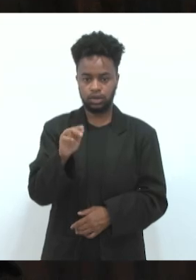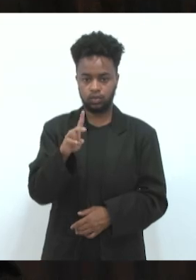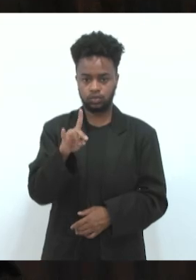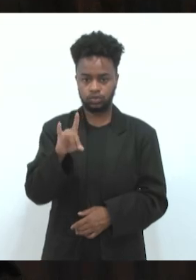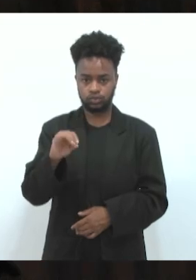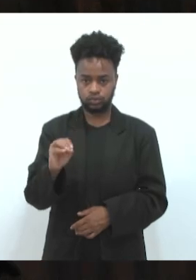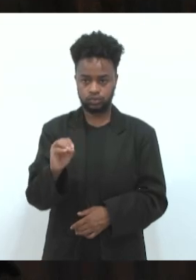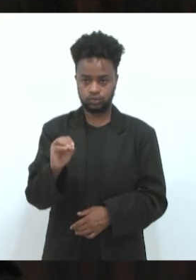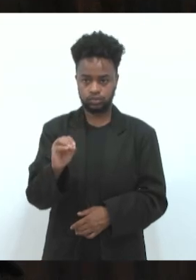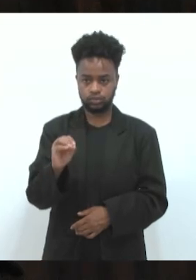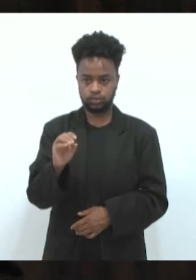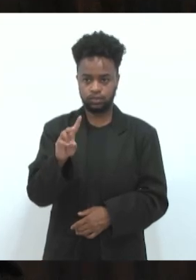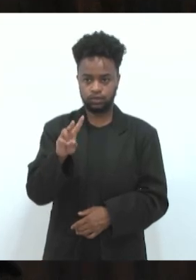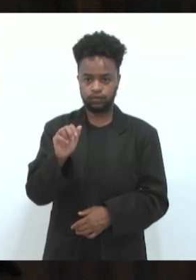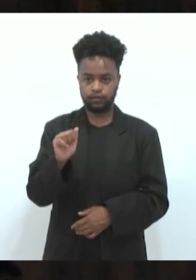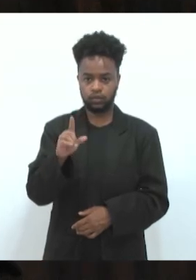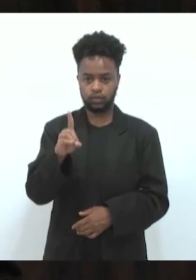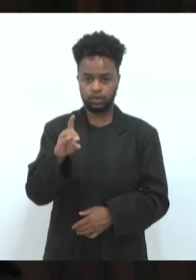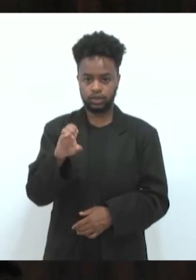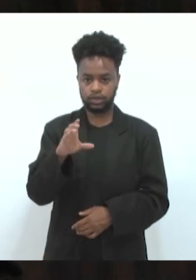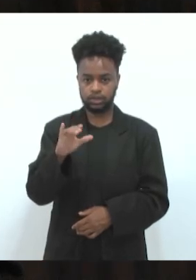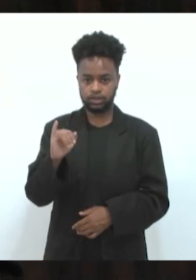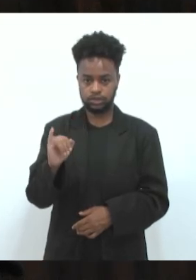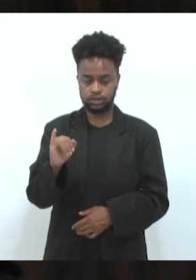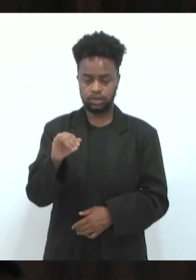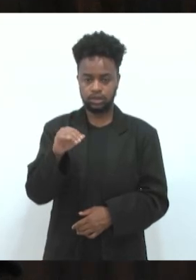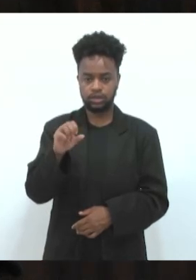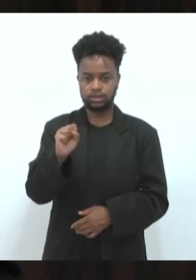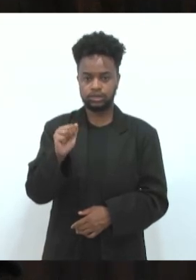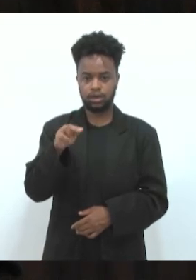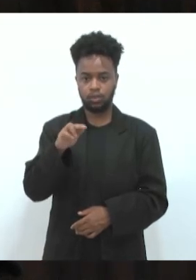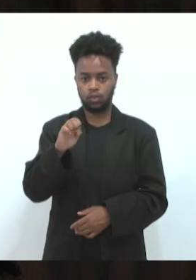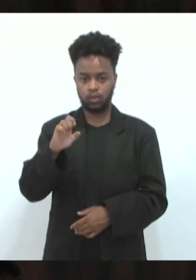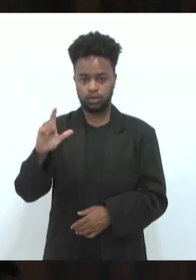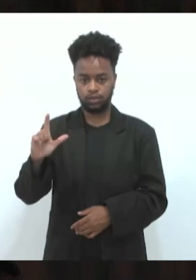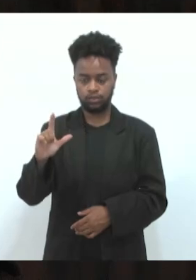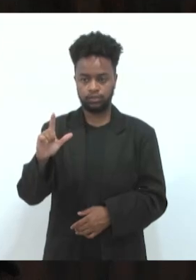Caiado, Valdeci da Saúde, Samuel Malafaia,